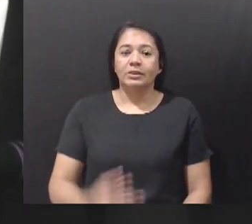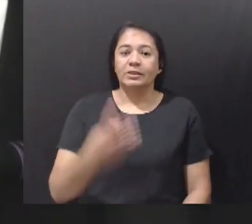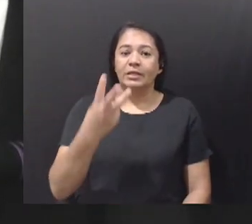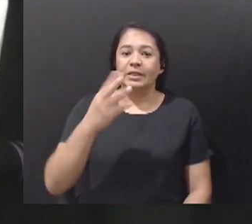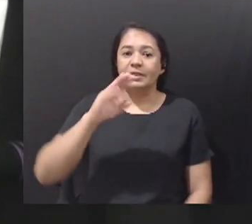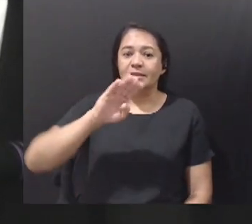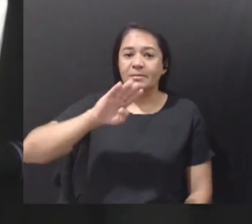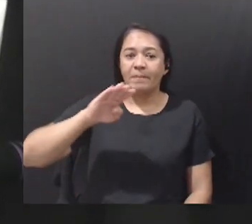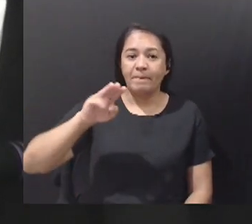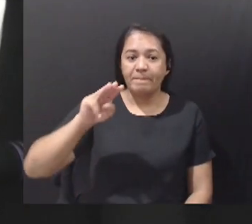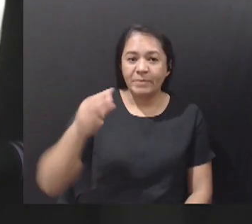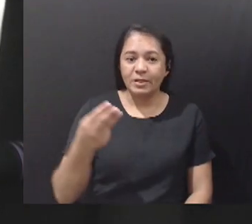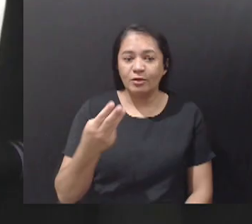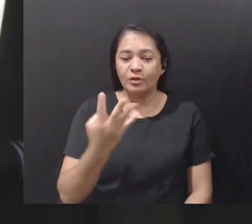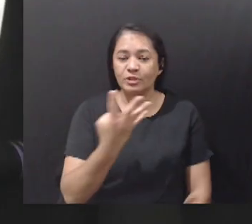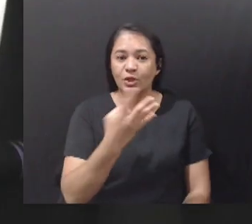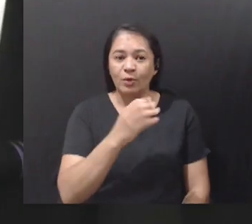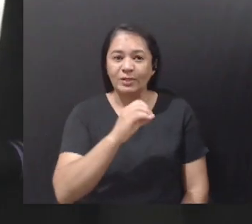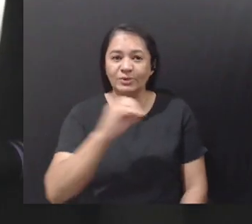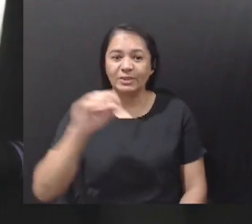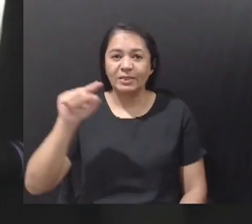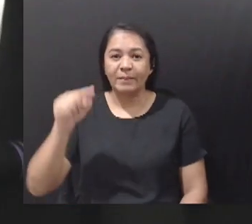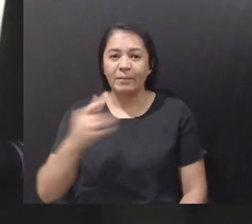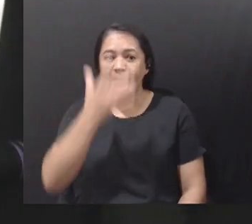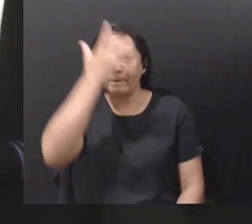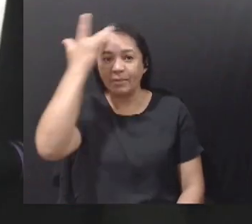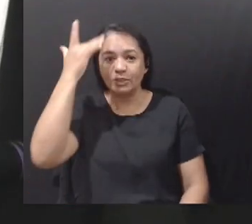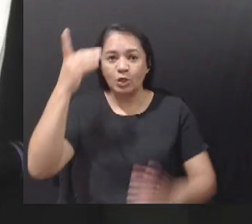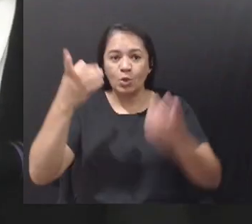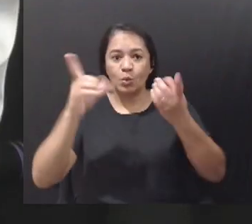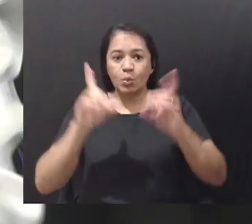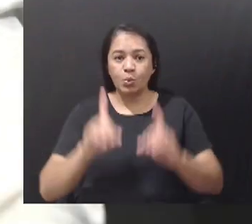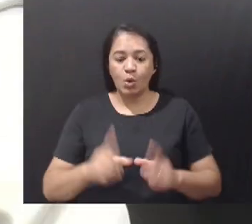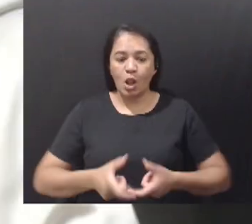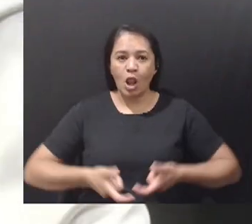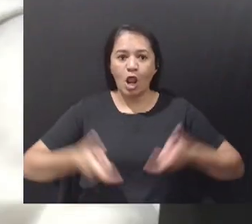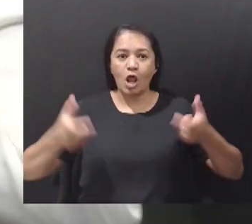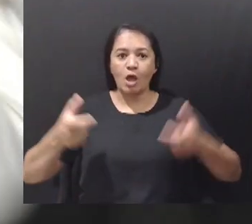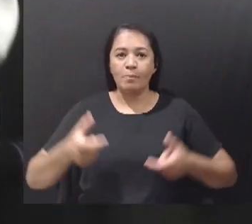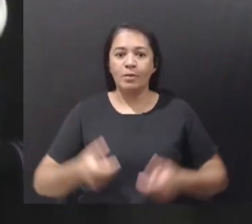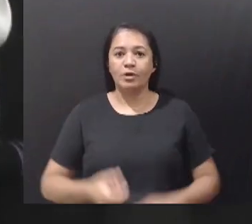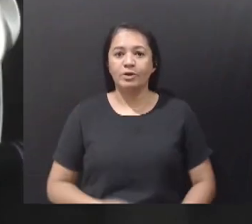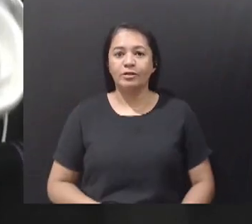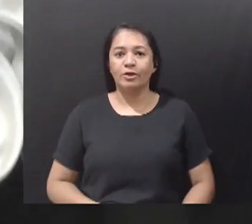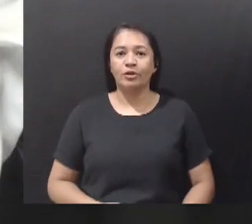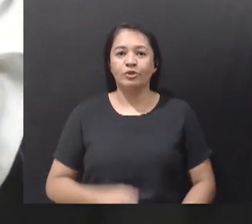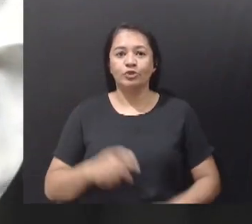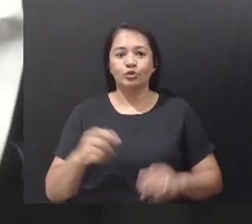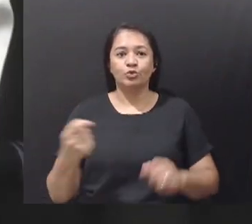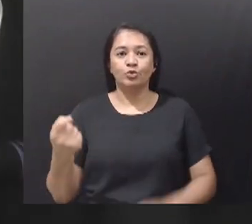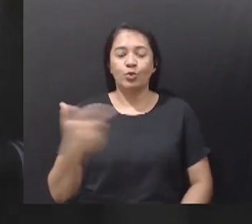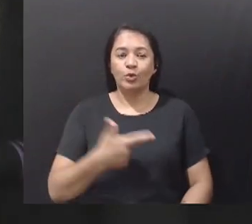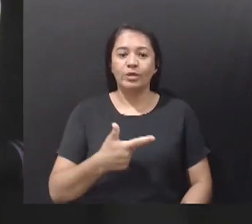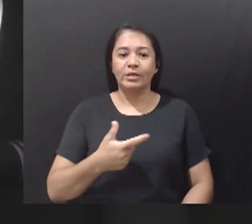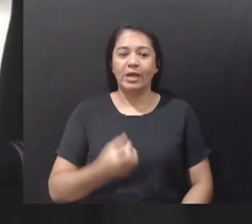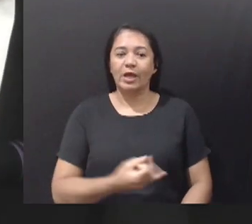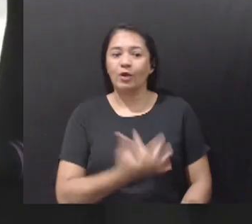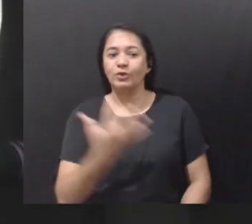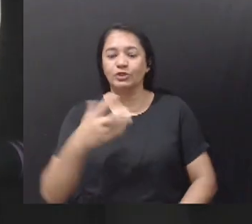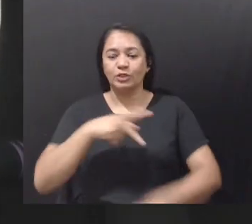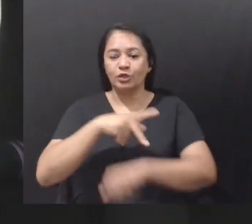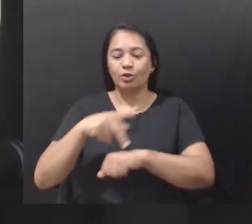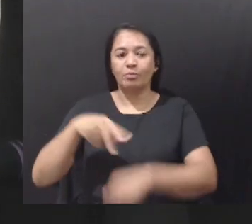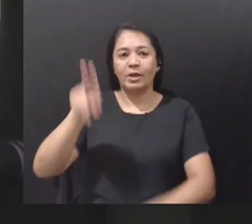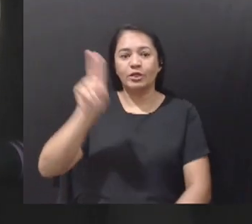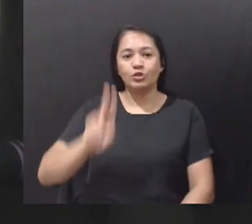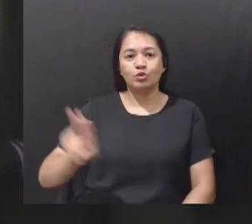3.400.000 pessoas com deficiência. Maior, Mina, do que a população do Uruguai, que é maravilhoso, é um país menor, mas é um